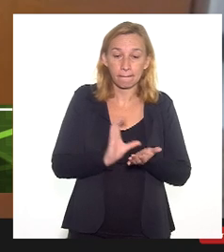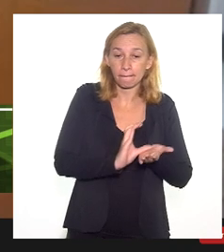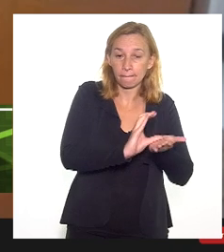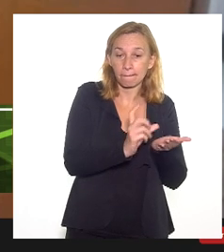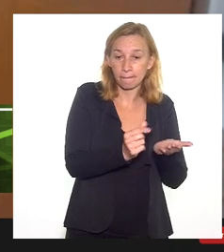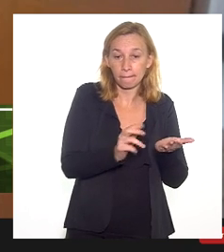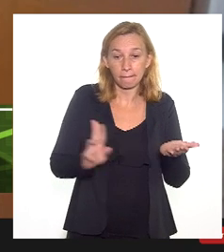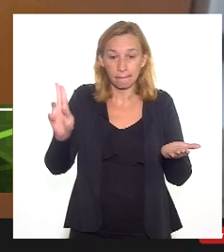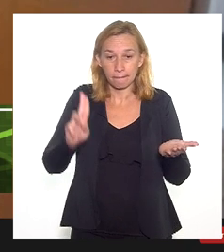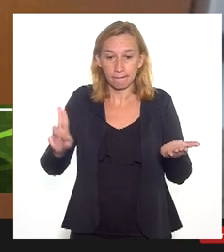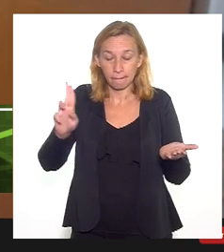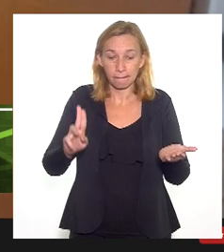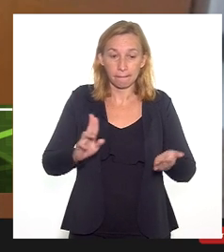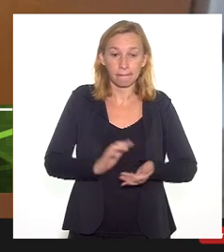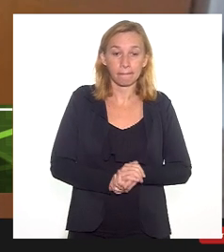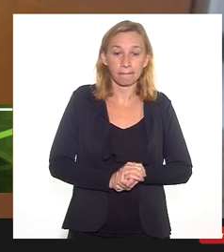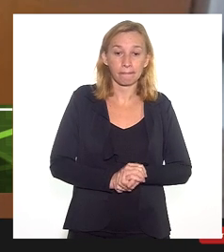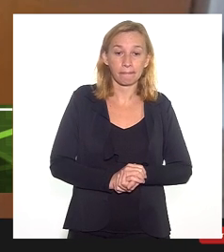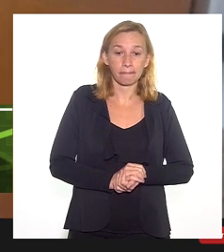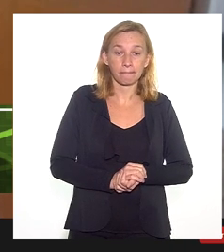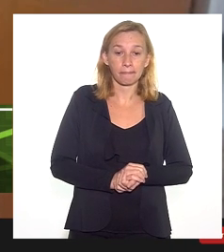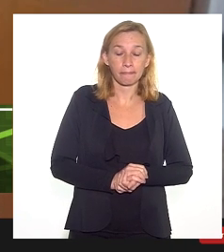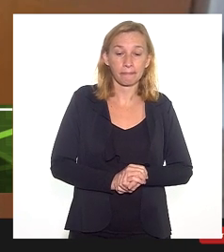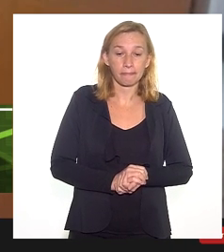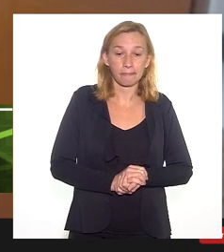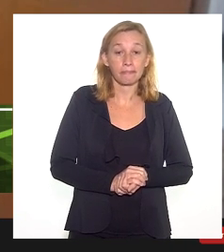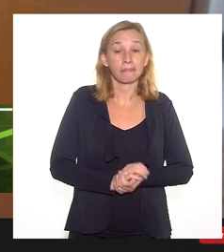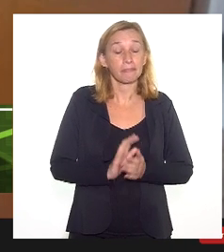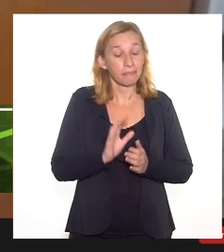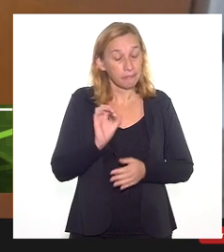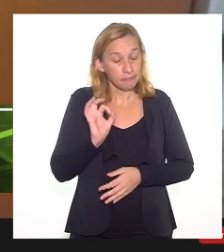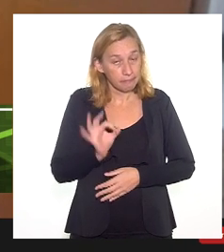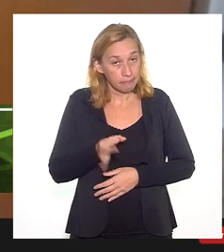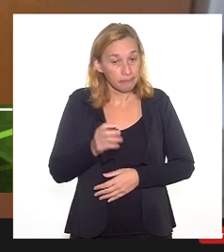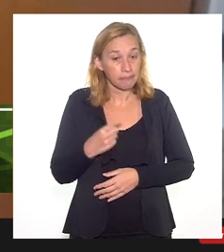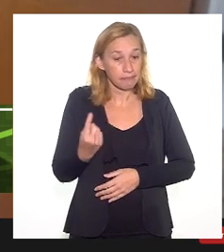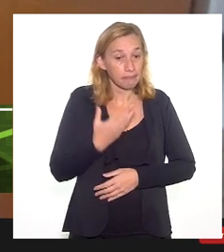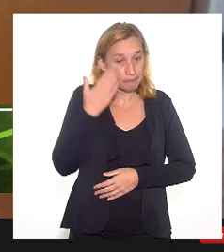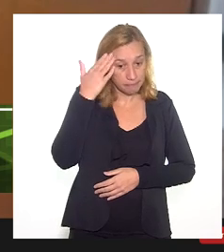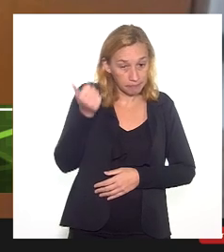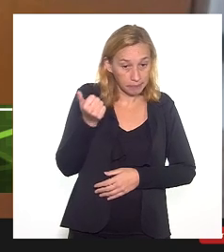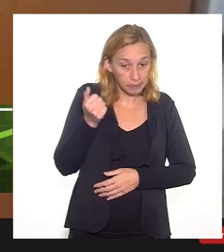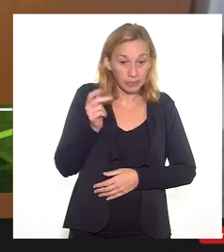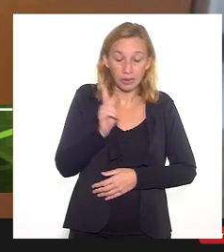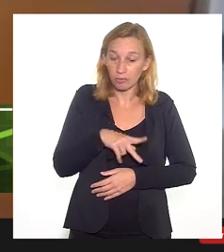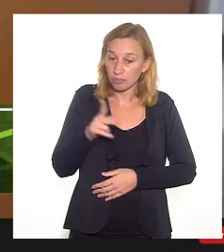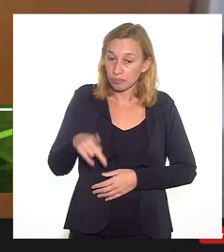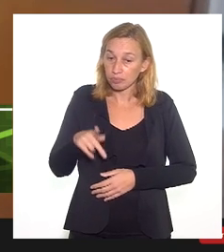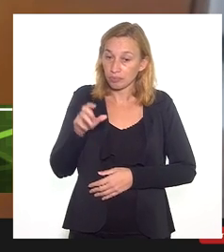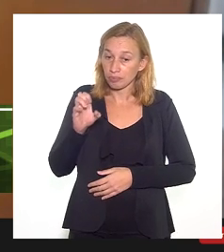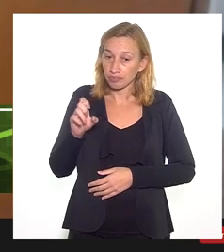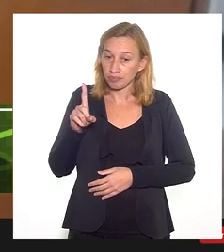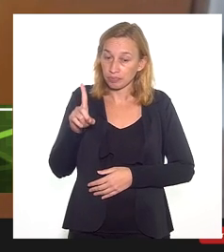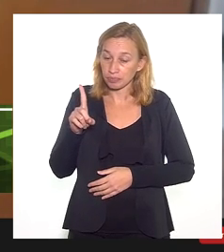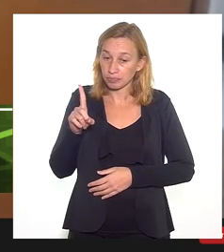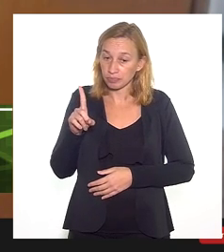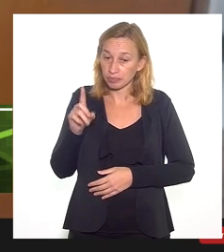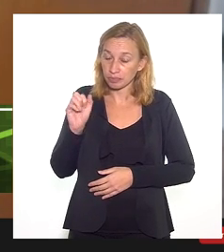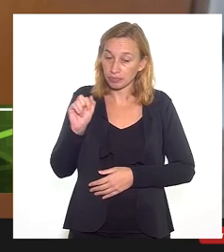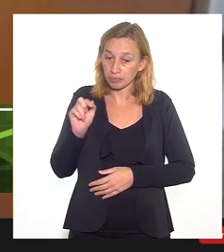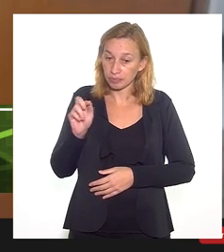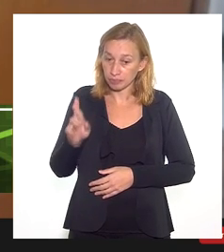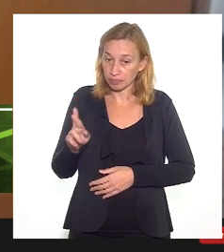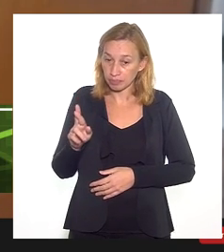universidades se não por ato do reitor. É claro que nós sabemos, professor Edgar, como